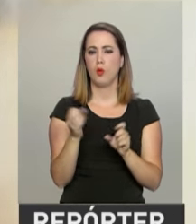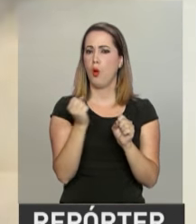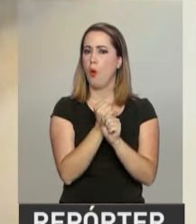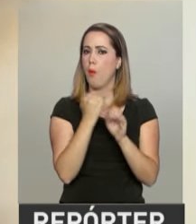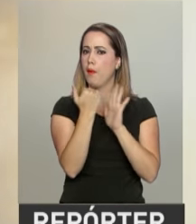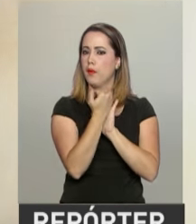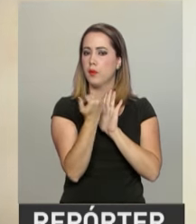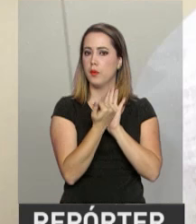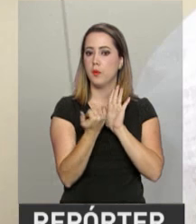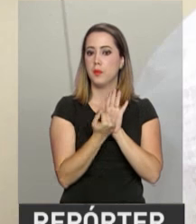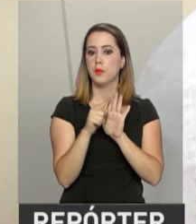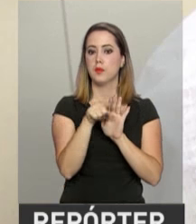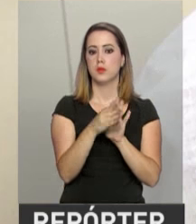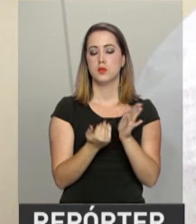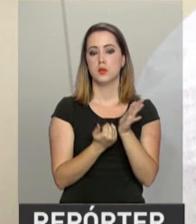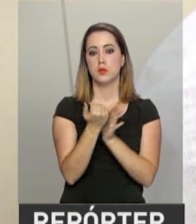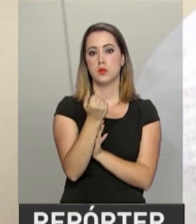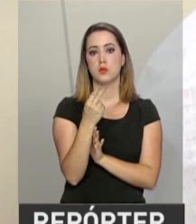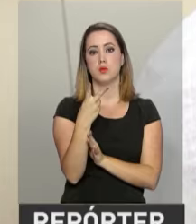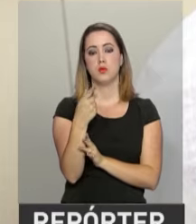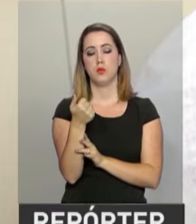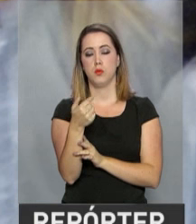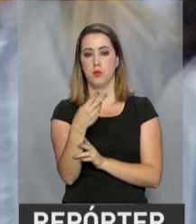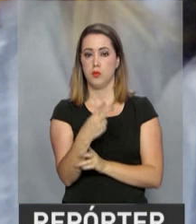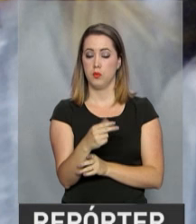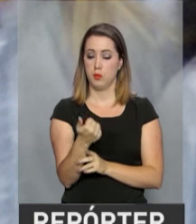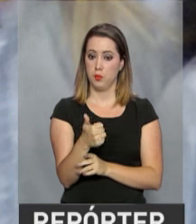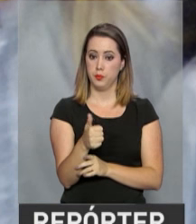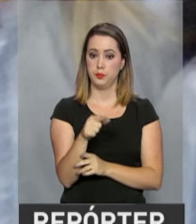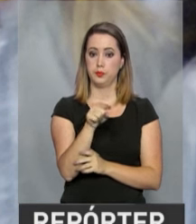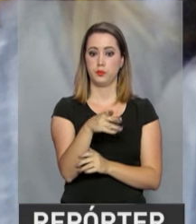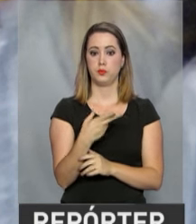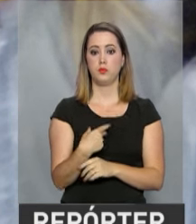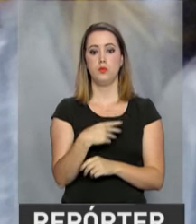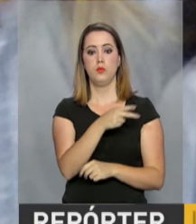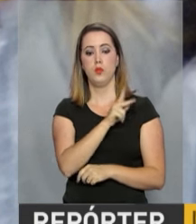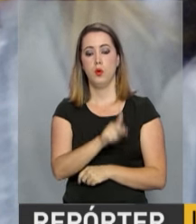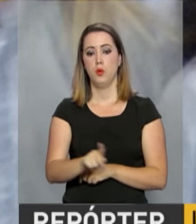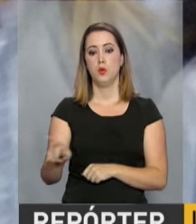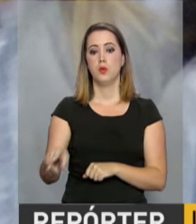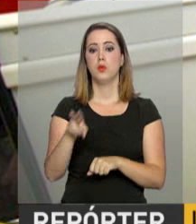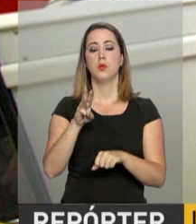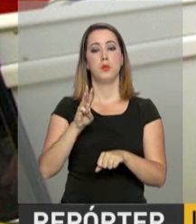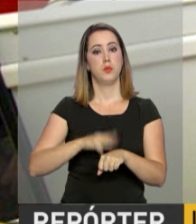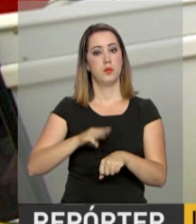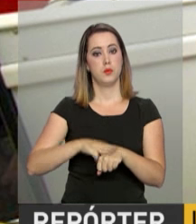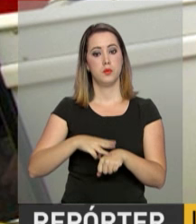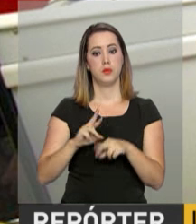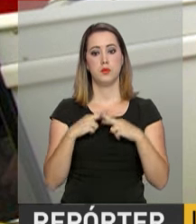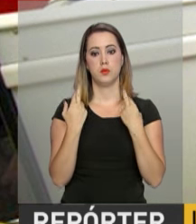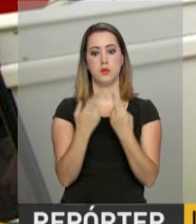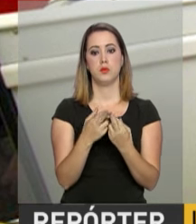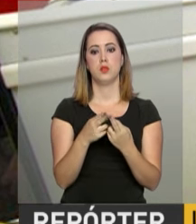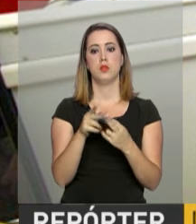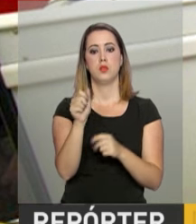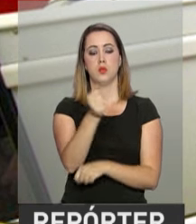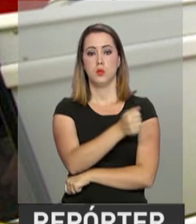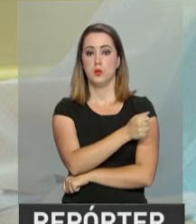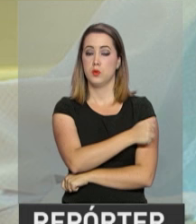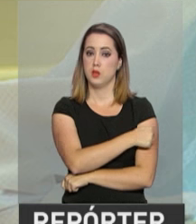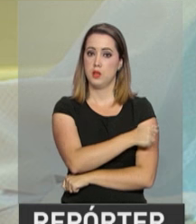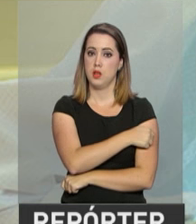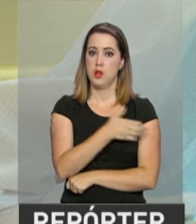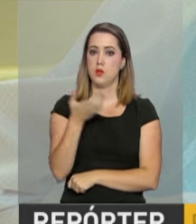ubatubasat começou em 2011 o professor de matemática cândido moura reunir os alunos interessados